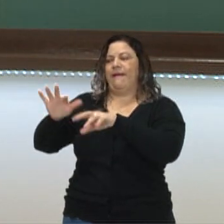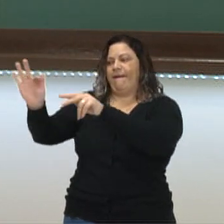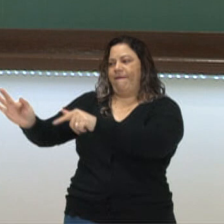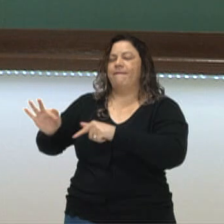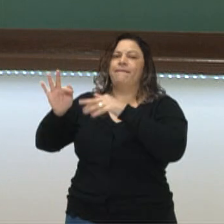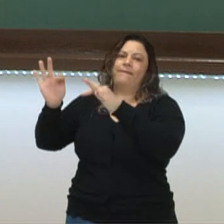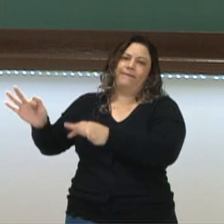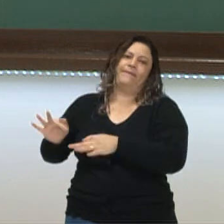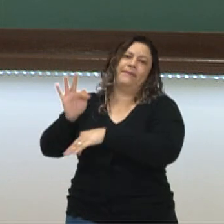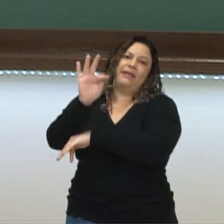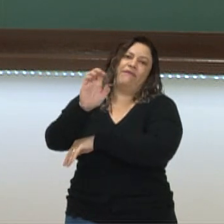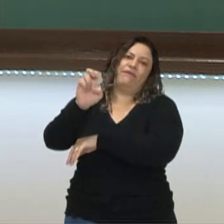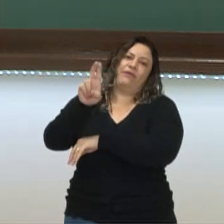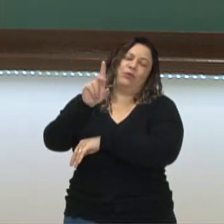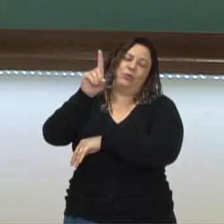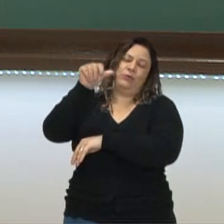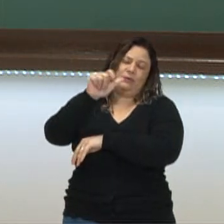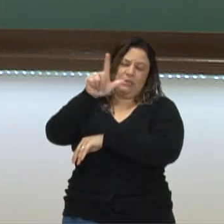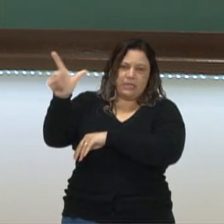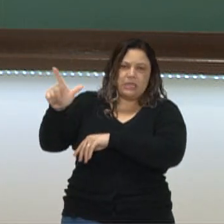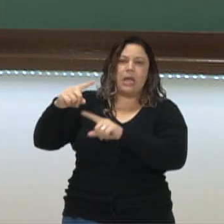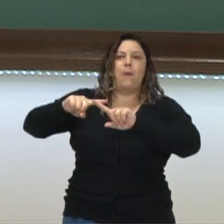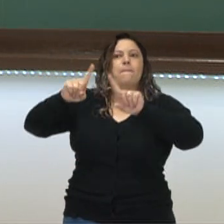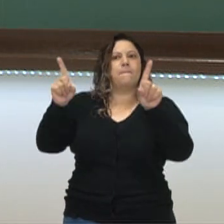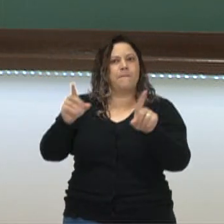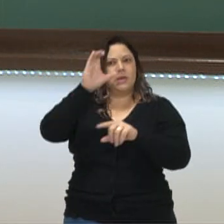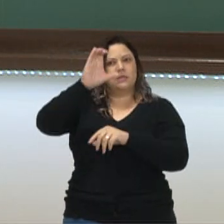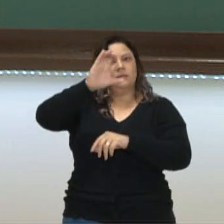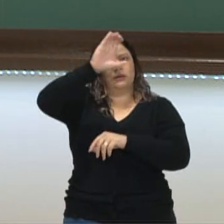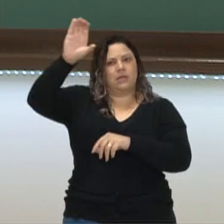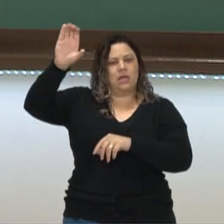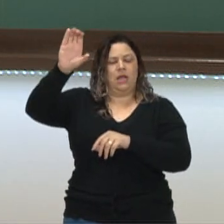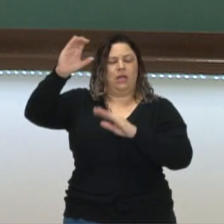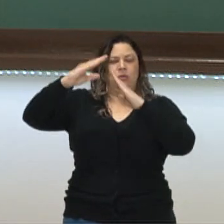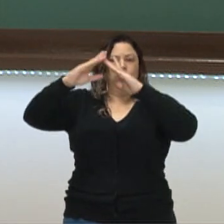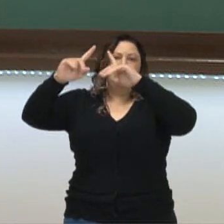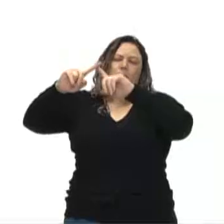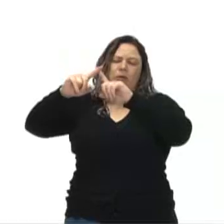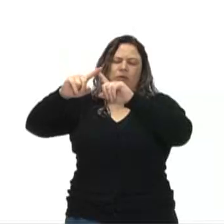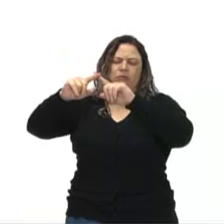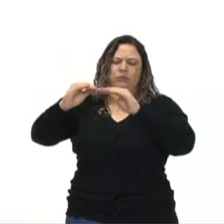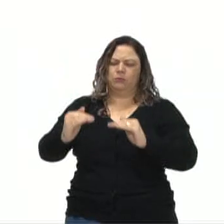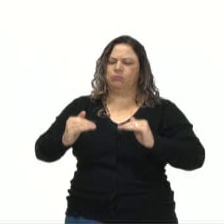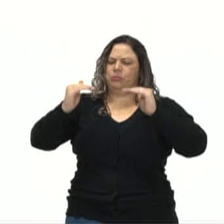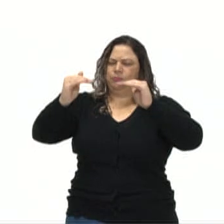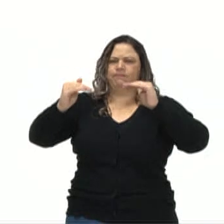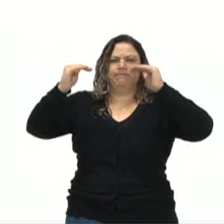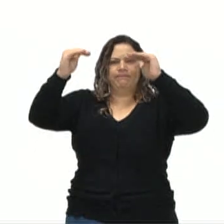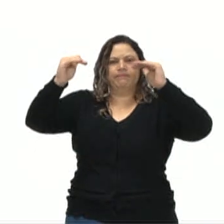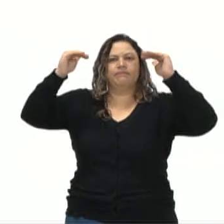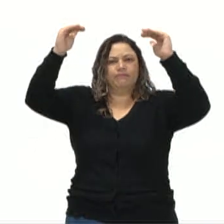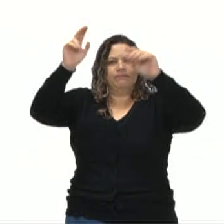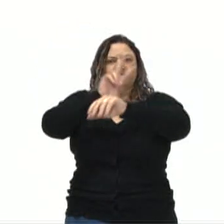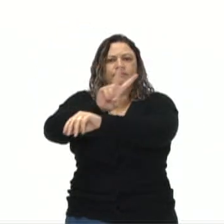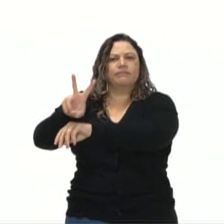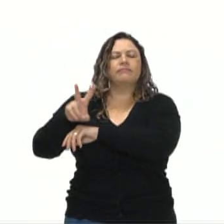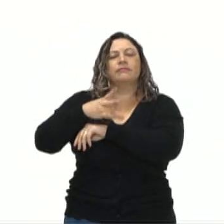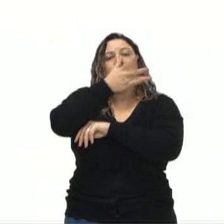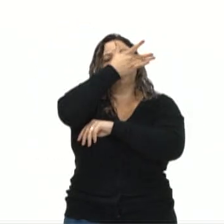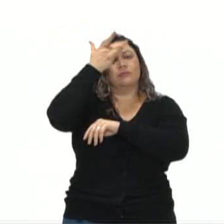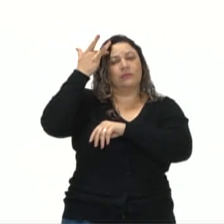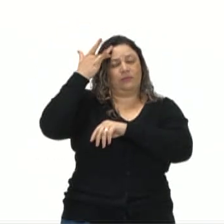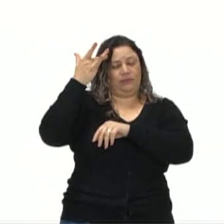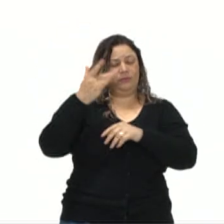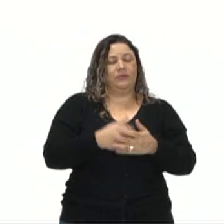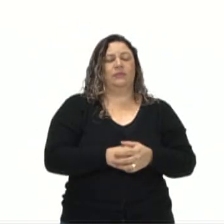né, as pessoas espiritualmente, tá? Durante a Idade Média, a igreja também interferiu em questões